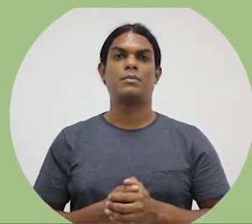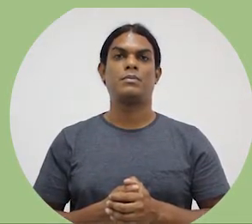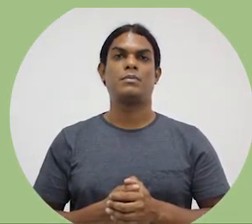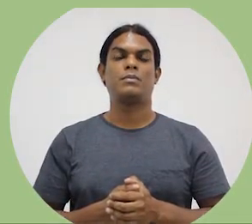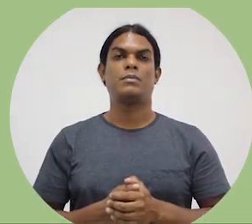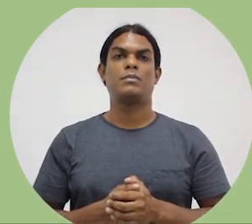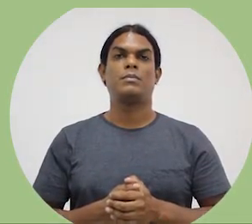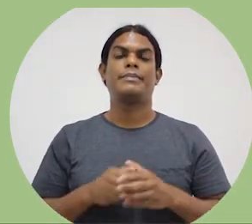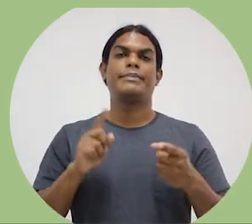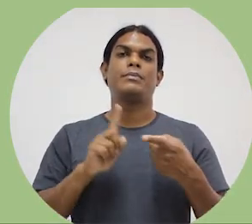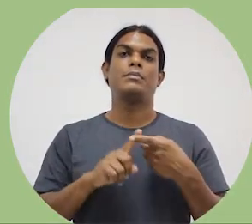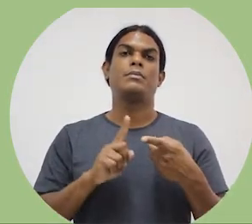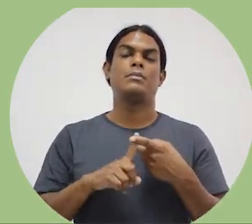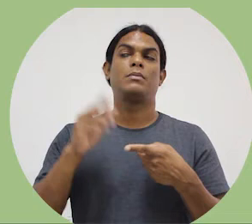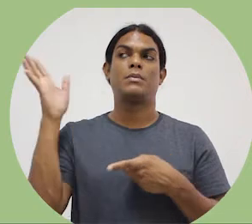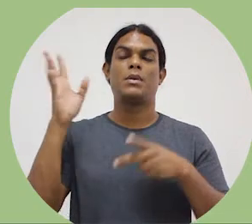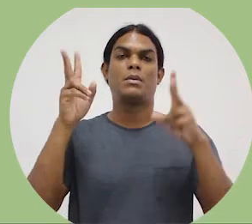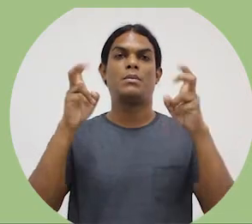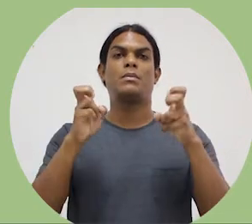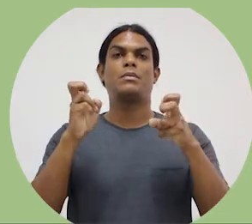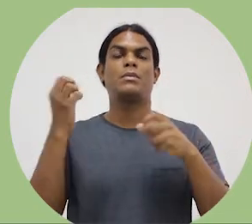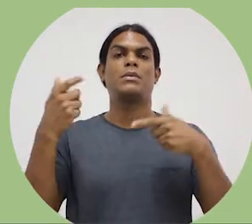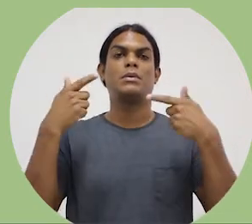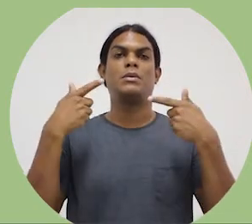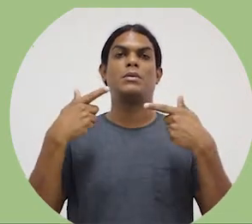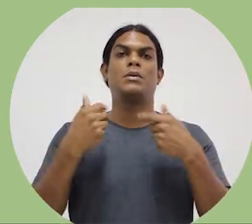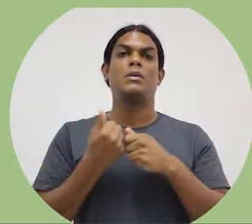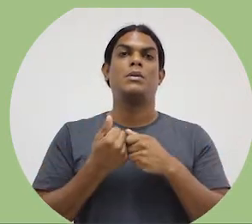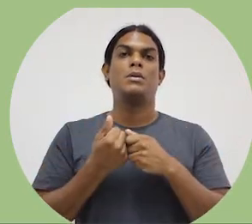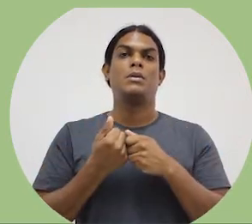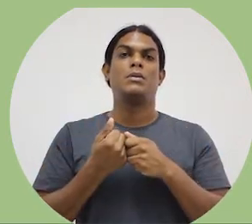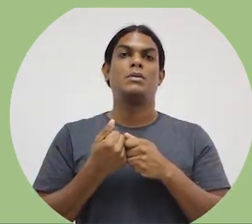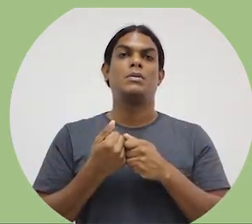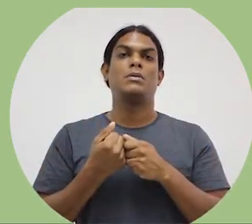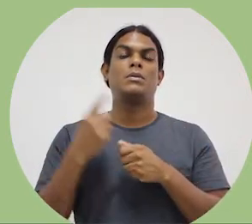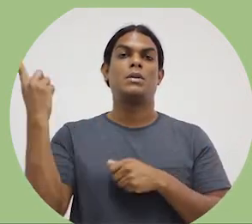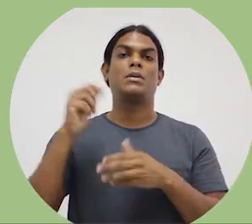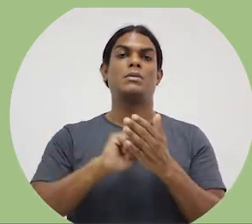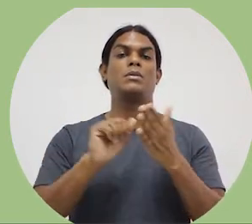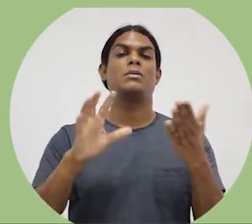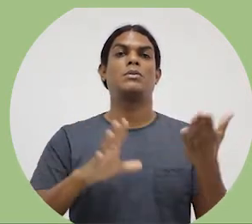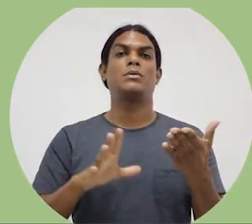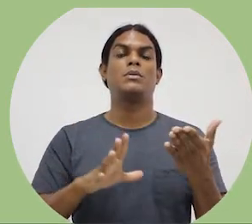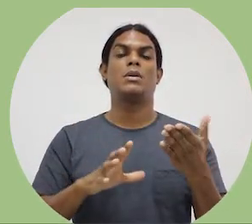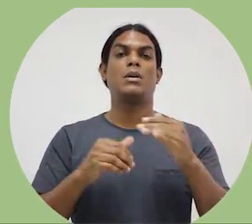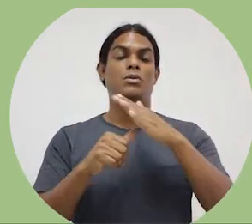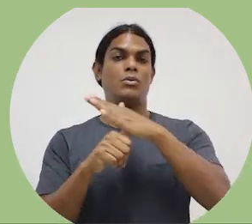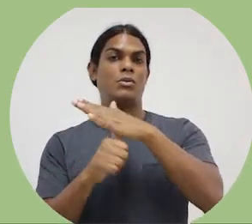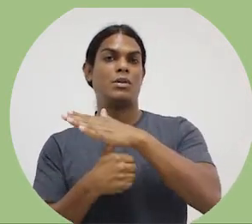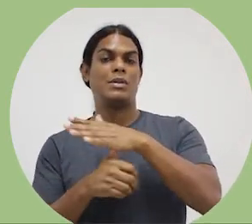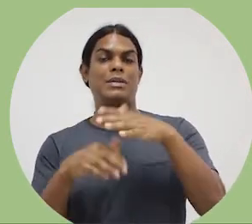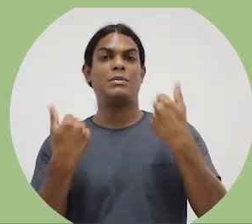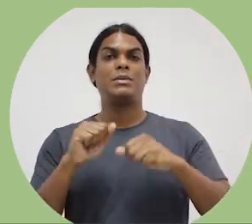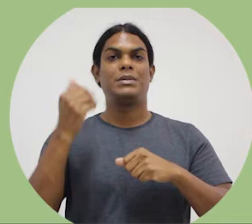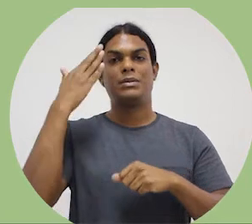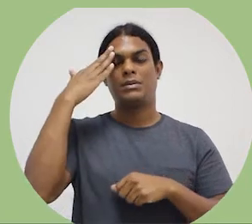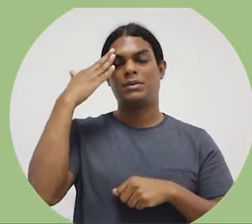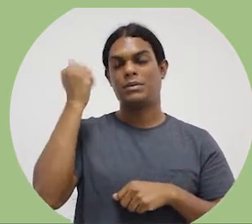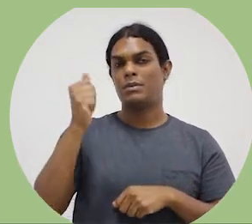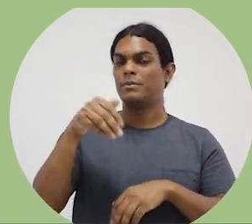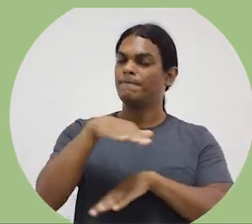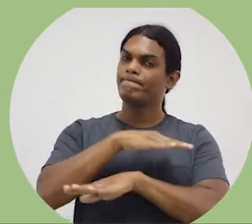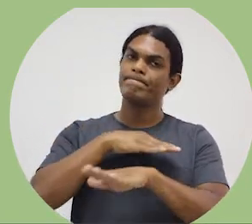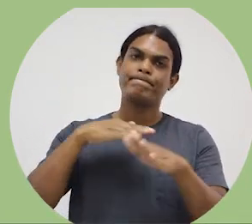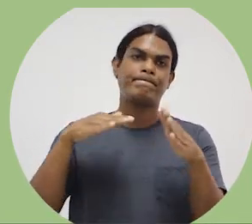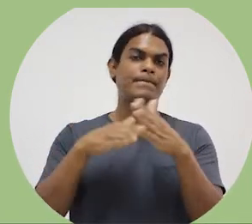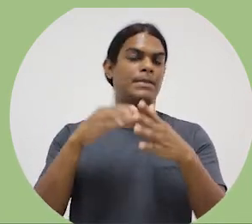Aqui nós podemos ver também que essa política ela está nas mãos do cliente. É preciso que ele tenha ciência de todos os pontos